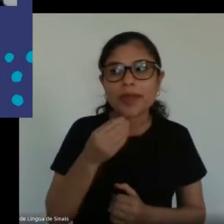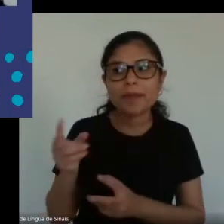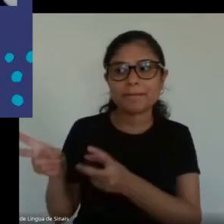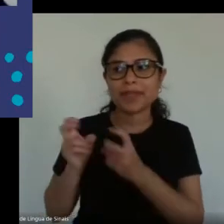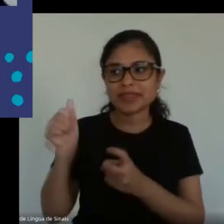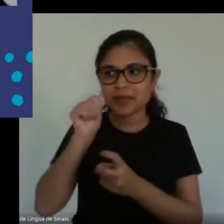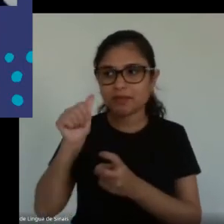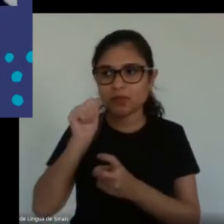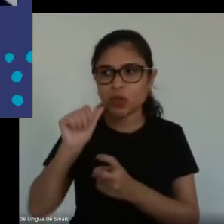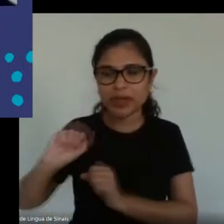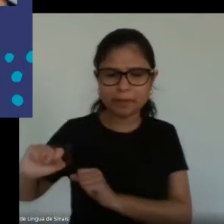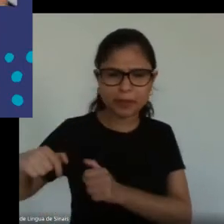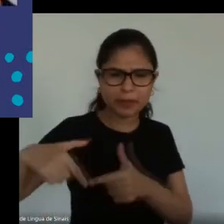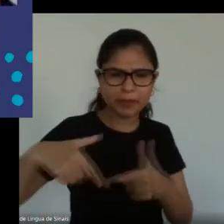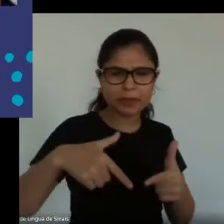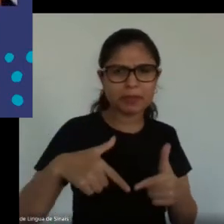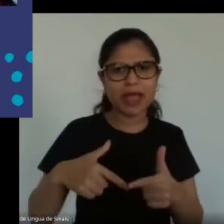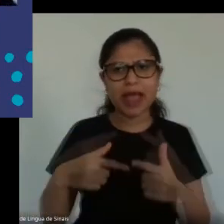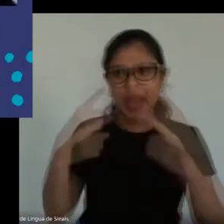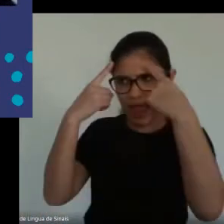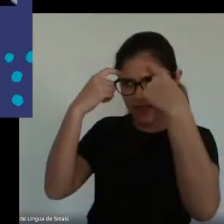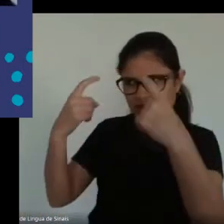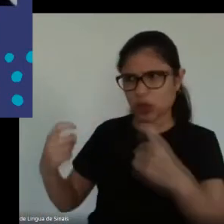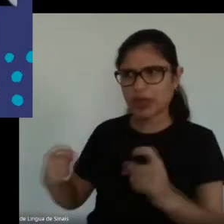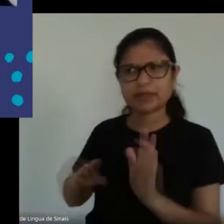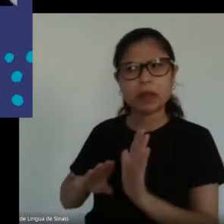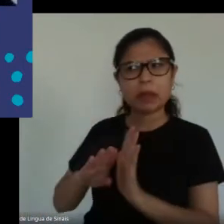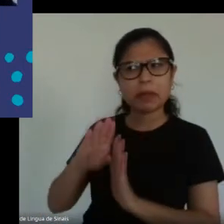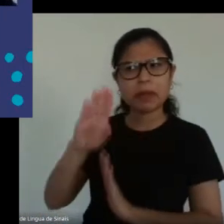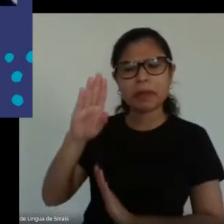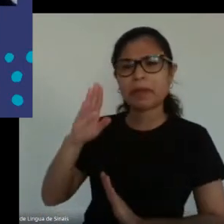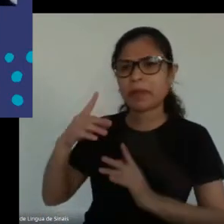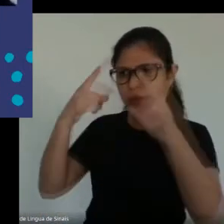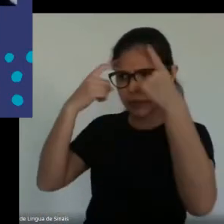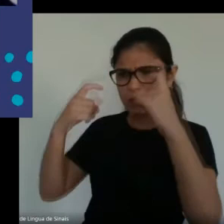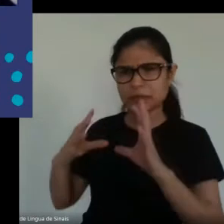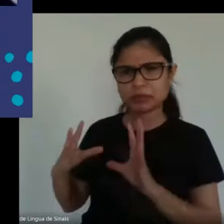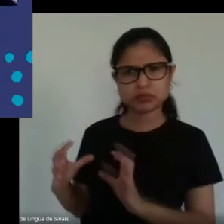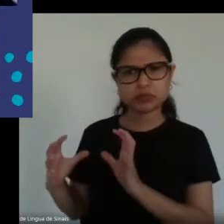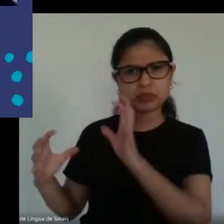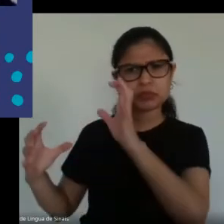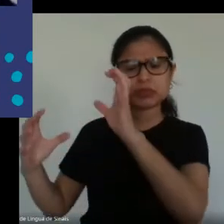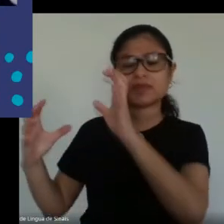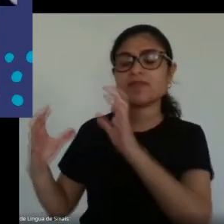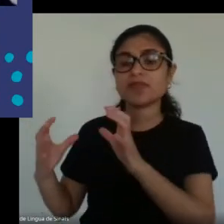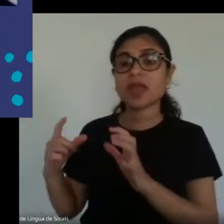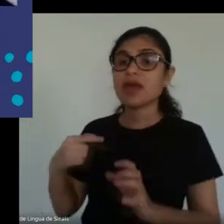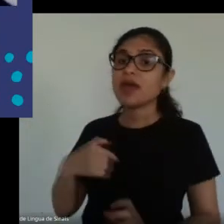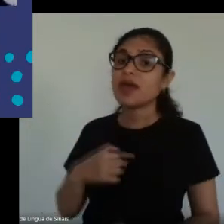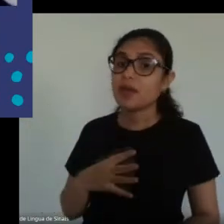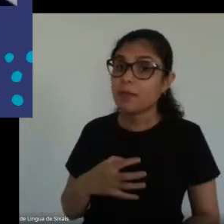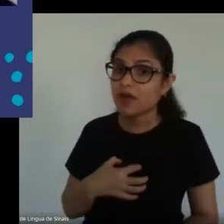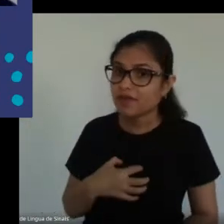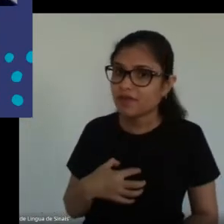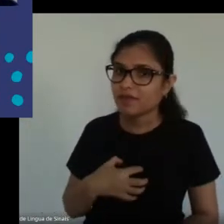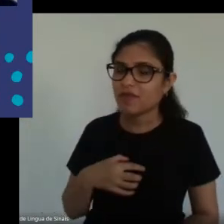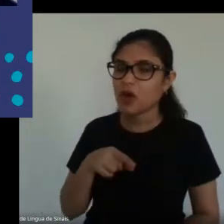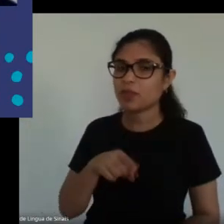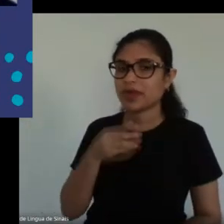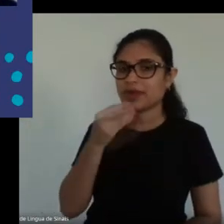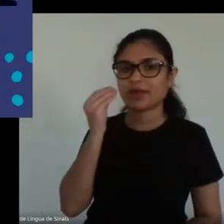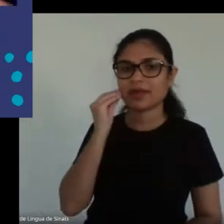começa a reagir, a tendência é que a agressividade dele aumenta. Mas a agressividade dele aumenta como forma de tentar